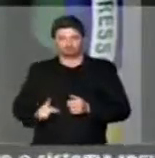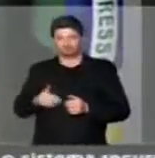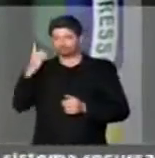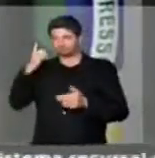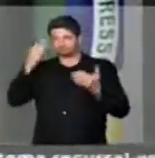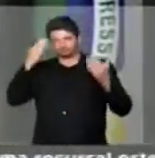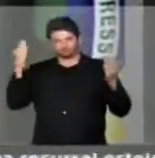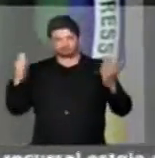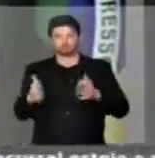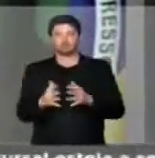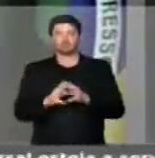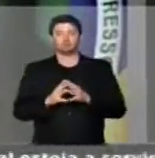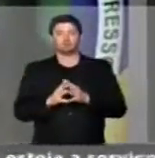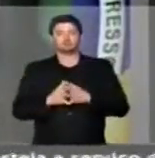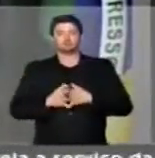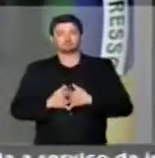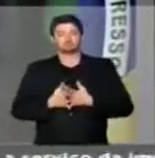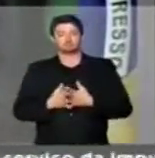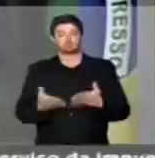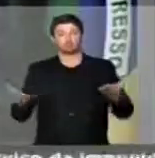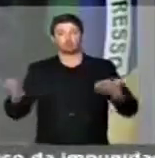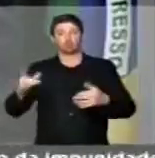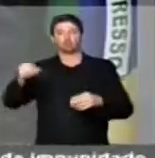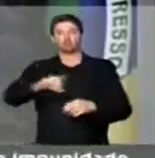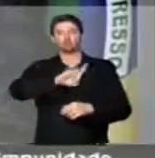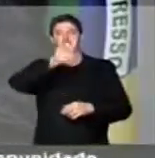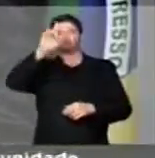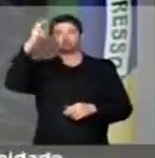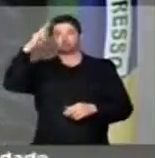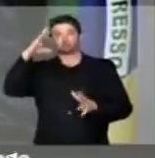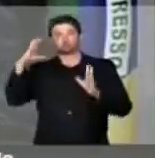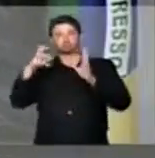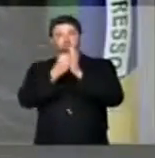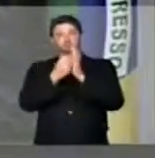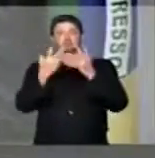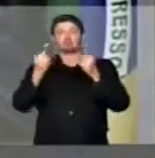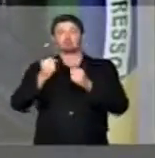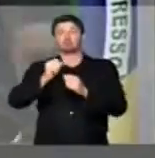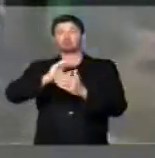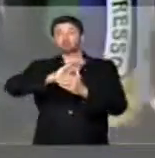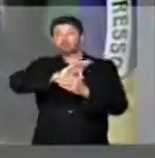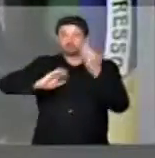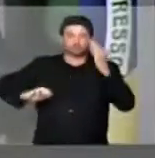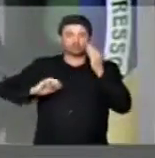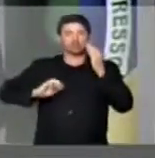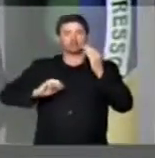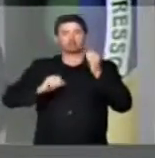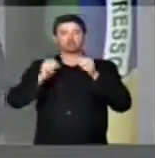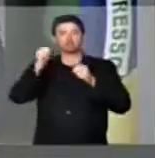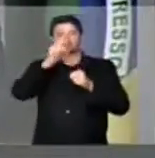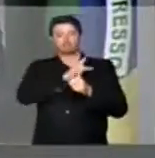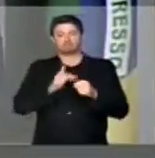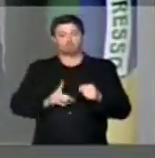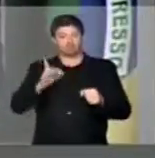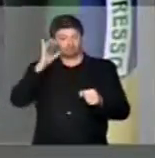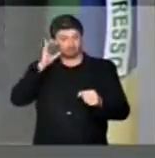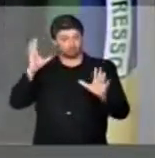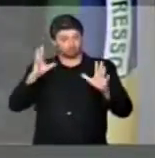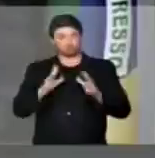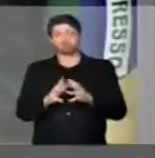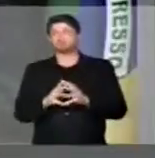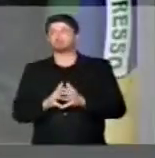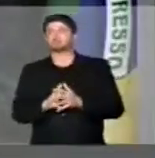deputados. Eu quero, nesse dia histórico que hoje nós vamos tirar do poder a presidente Dilma